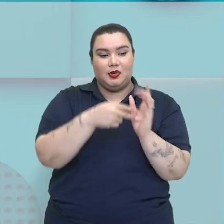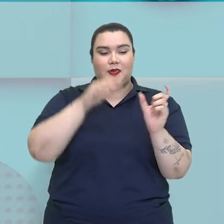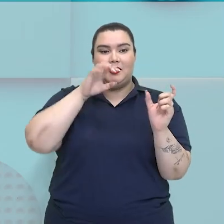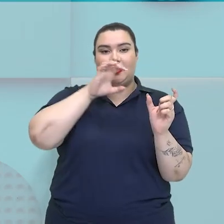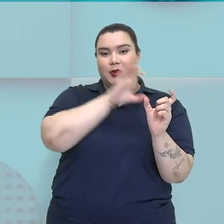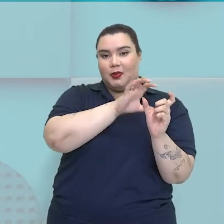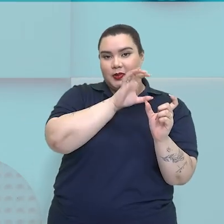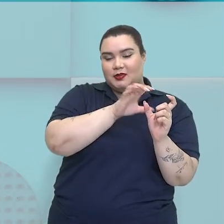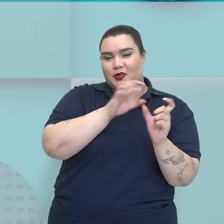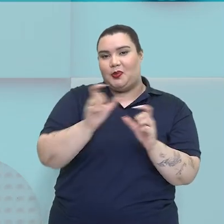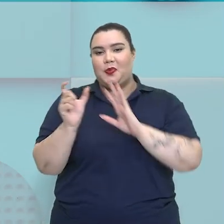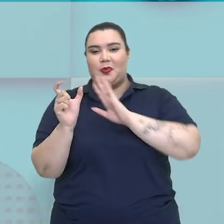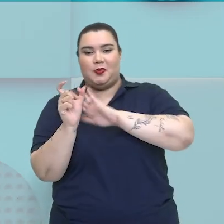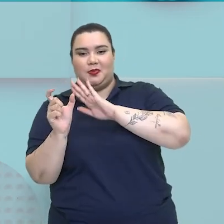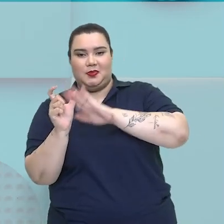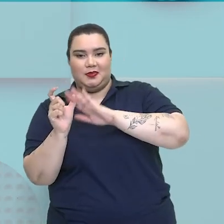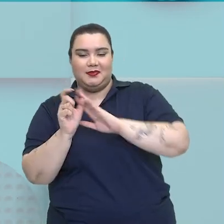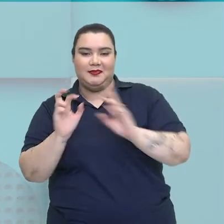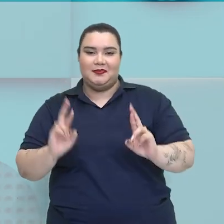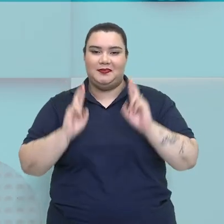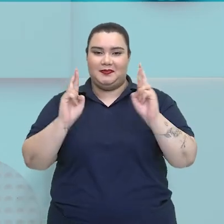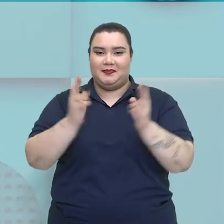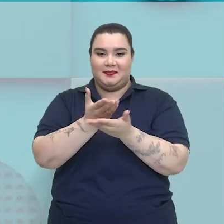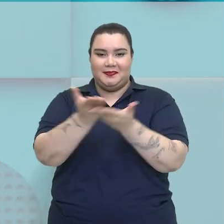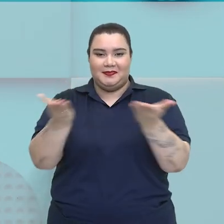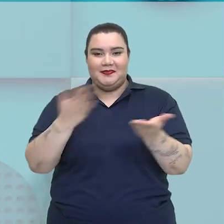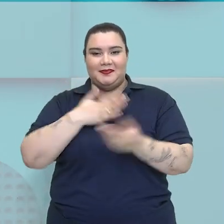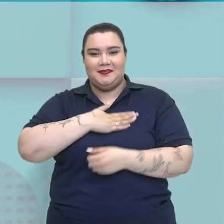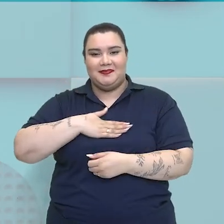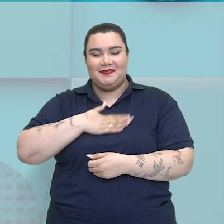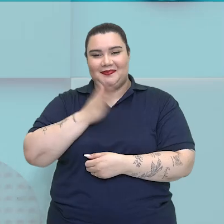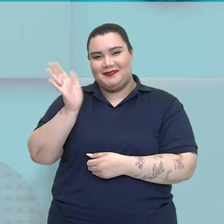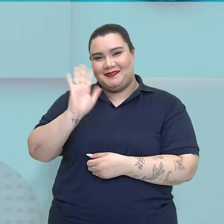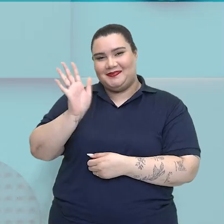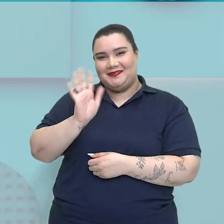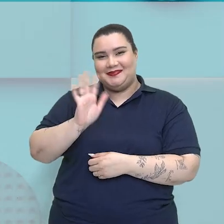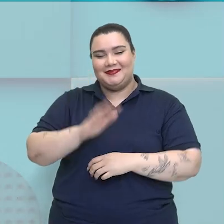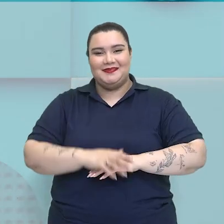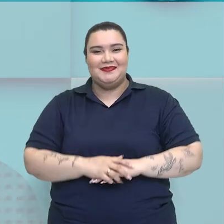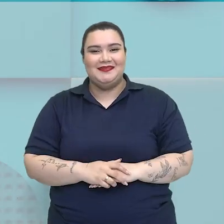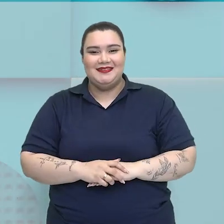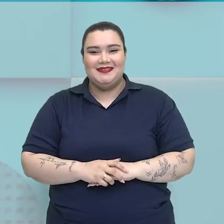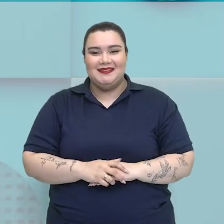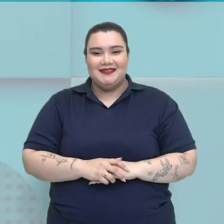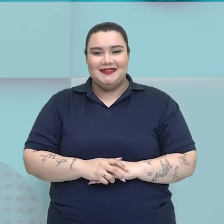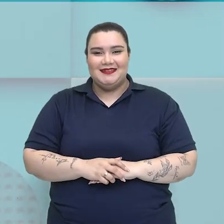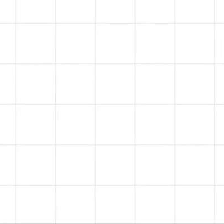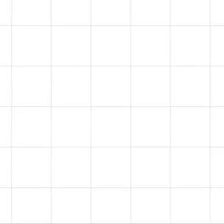denotativo e conotativo. Espero que vocês tenham compreendido e até a próxima aula.